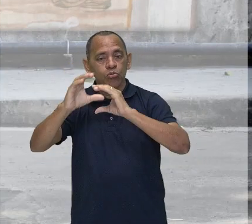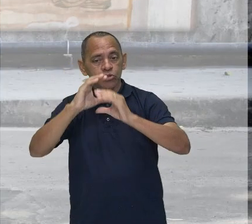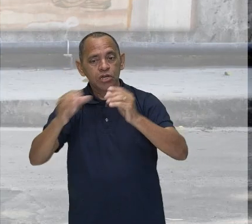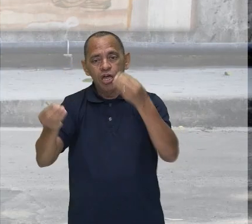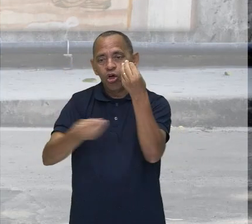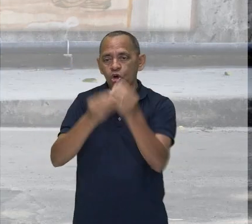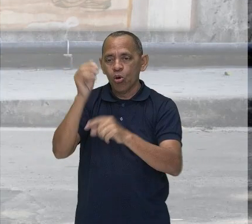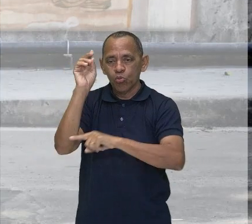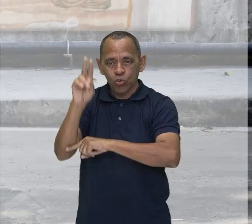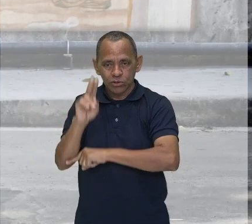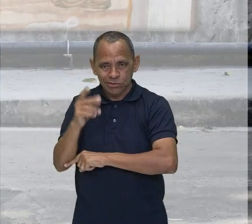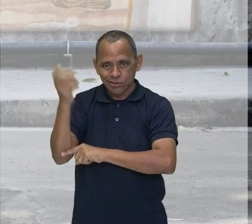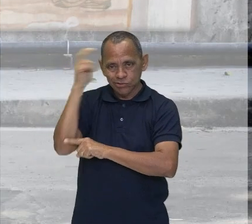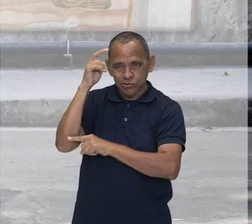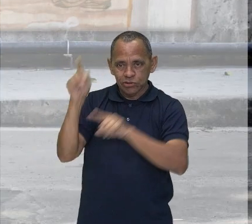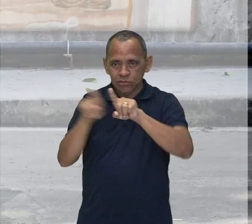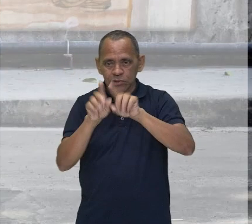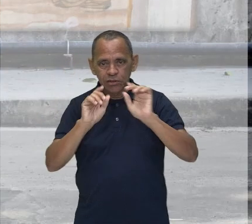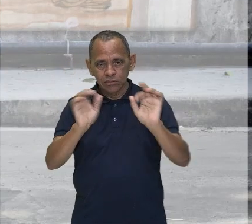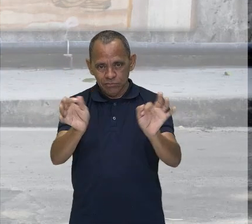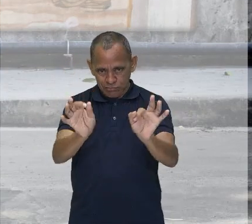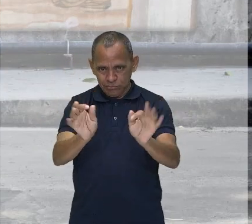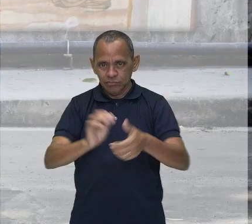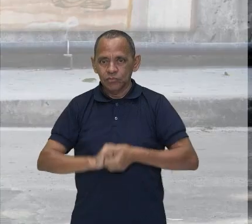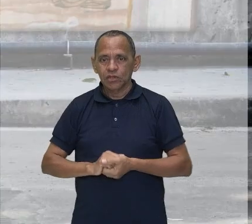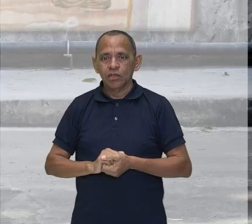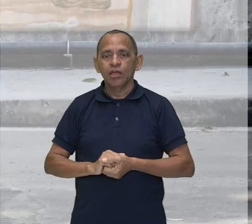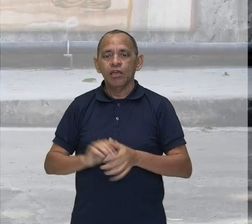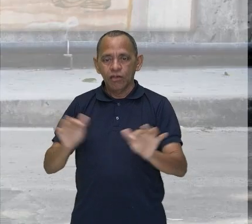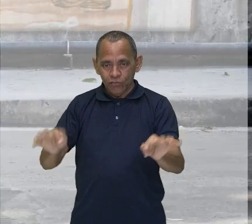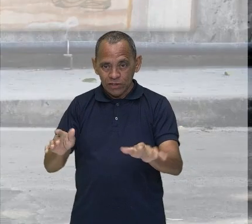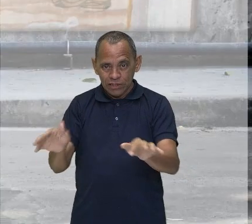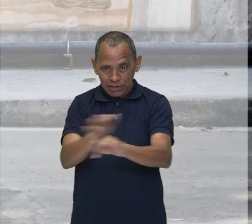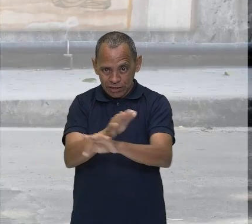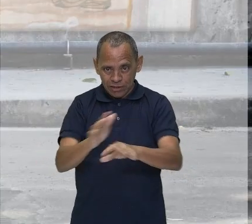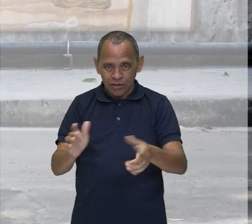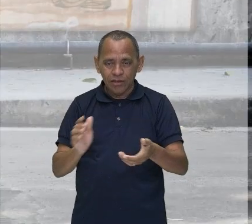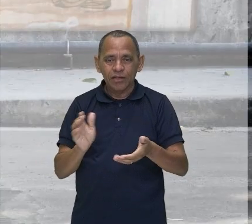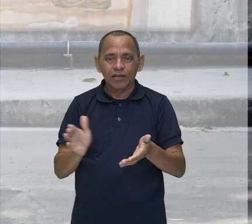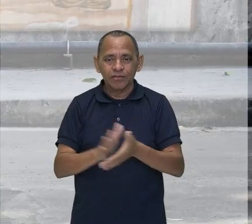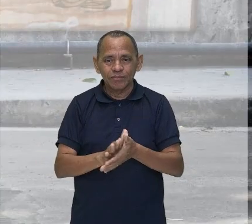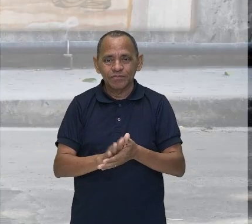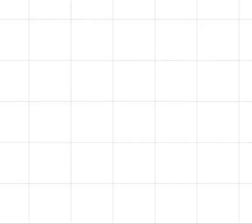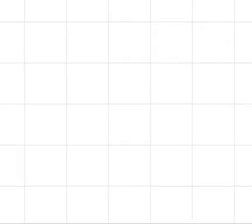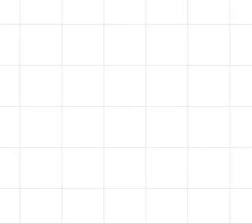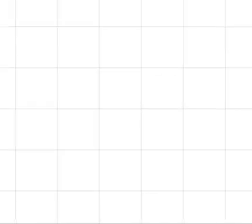nossa cultura, certo? A gente fica por aqui, até a próxima. Tchau, tchau.